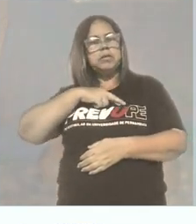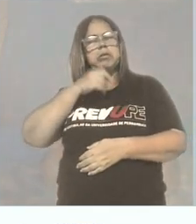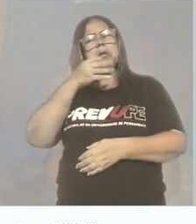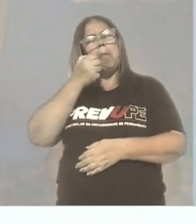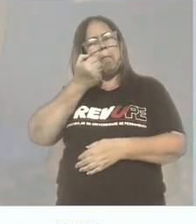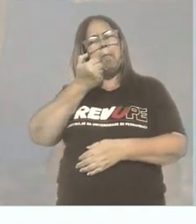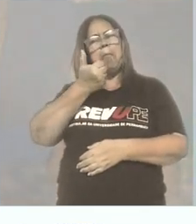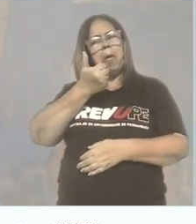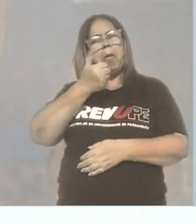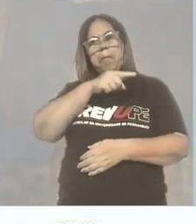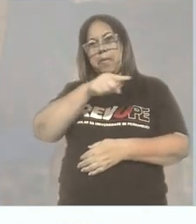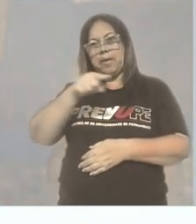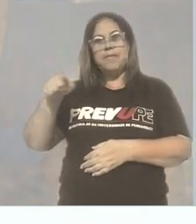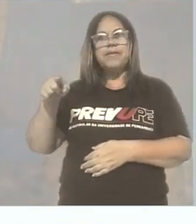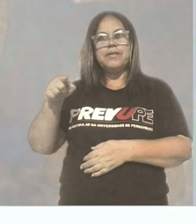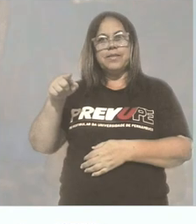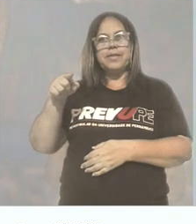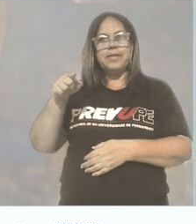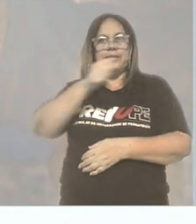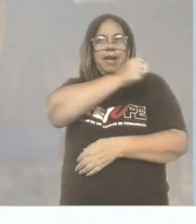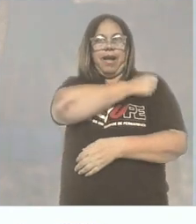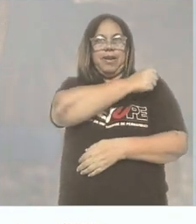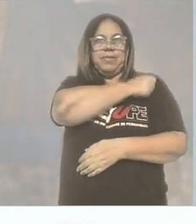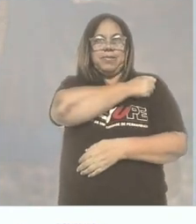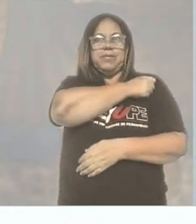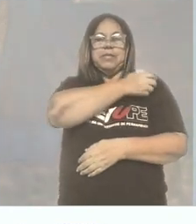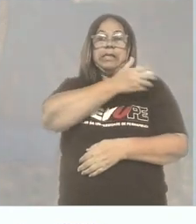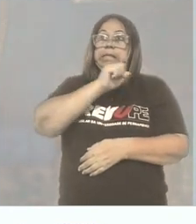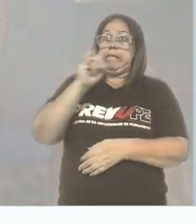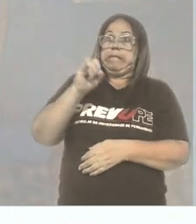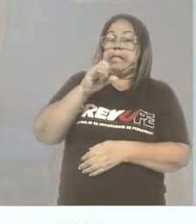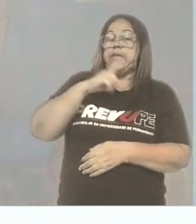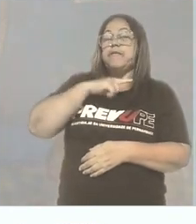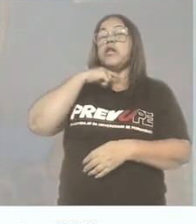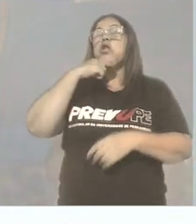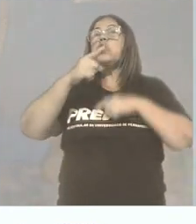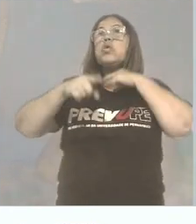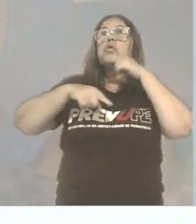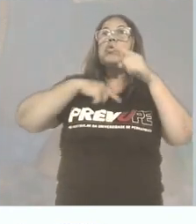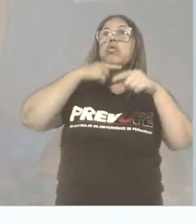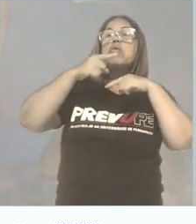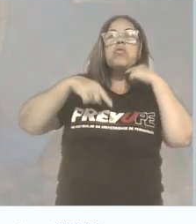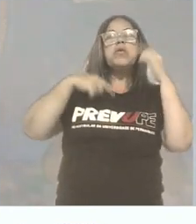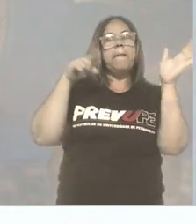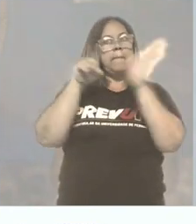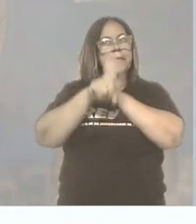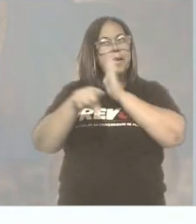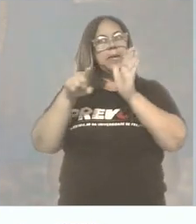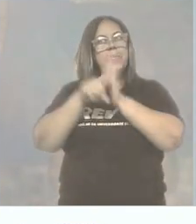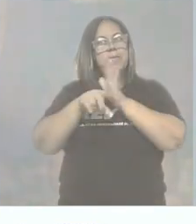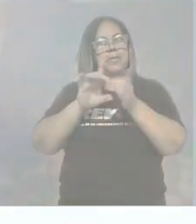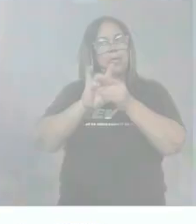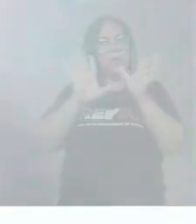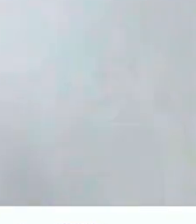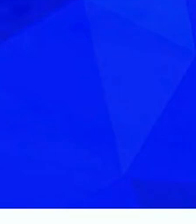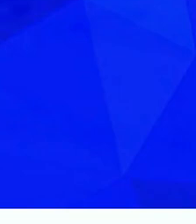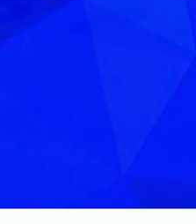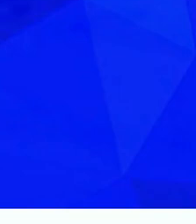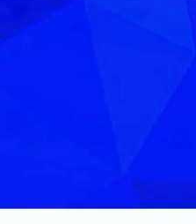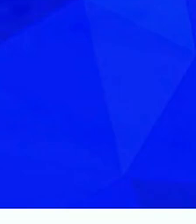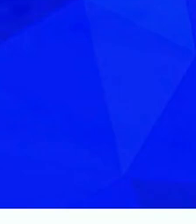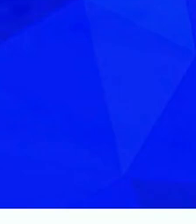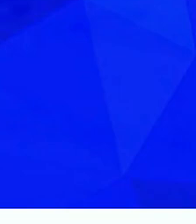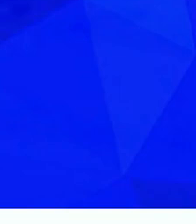esclarecedora para vocês estudantes do prav Se tiverem alguma dúvida não hesitem em perguntar até a